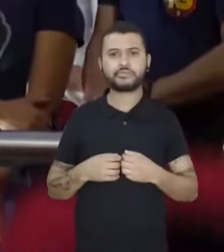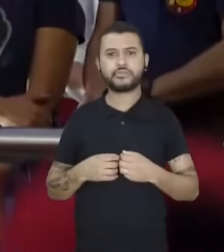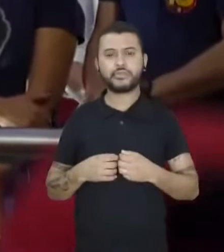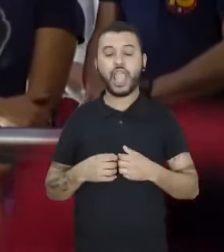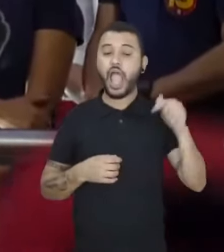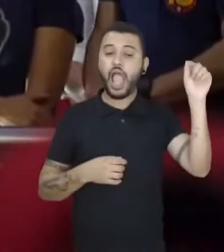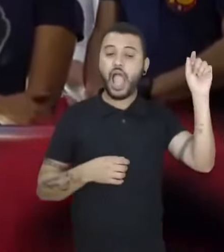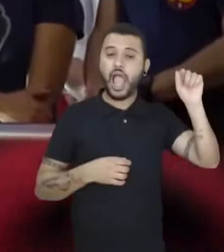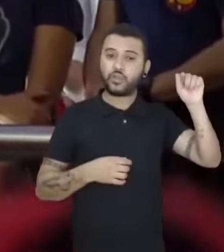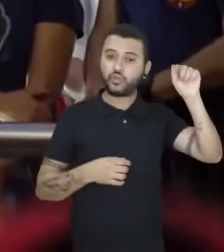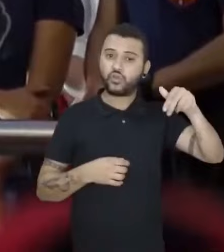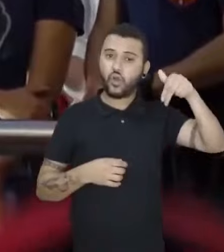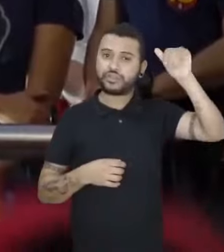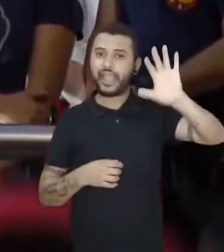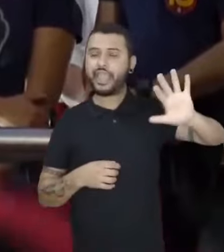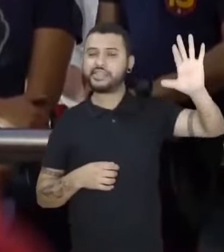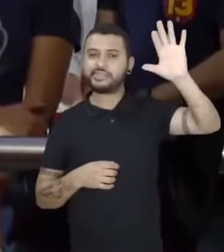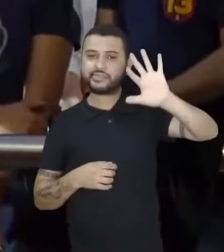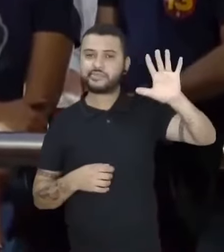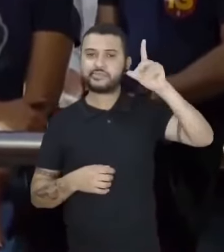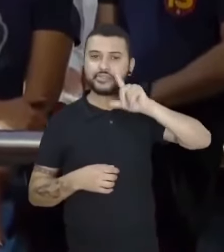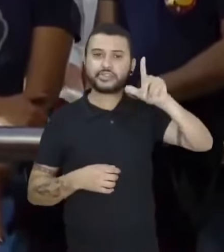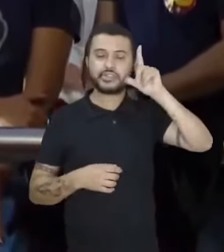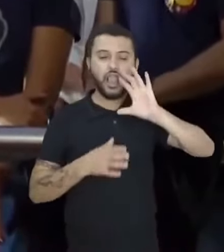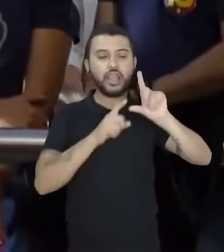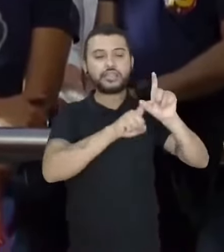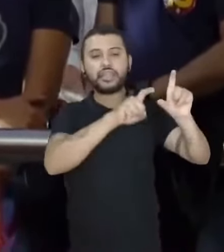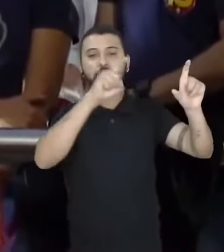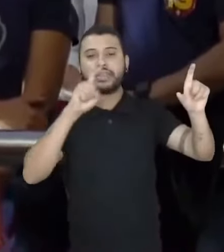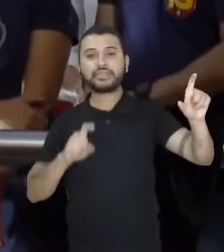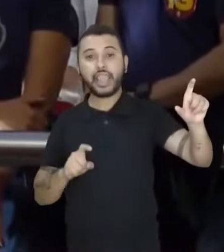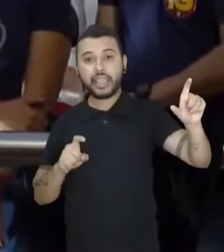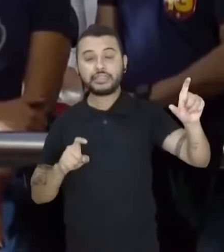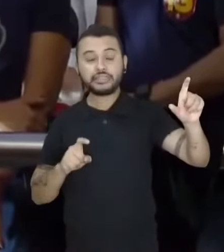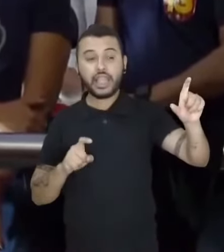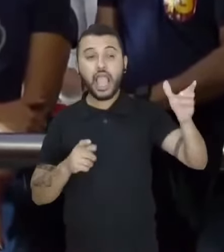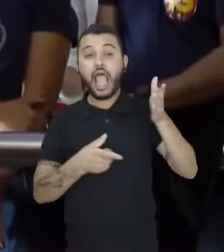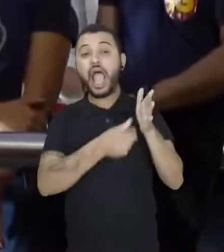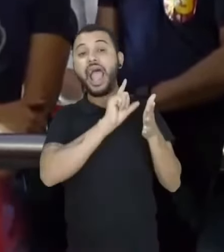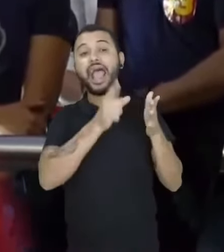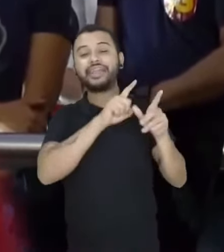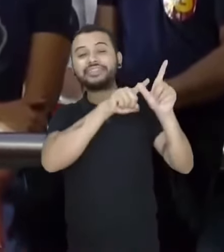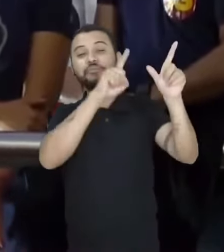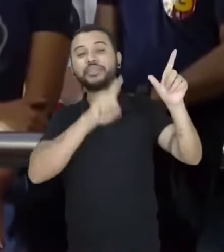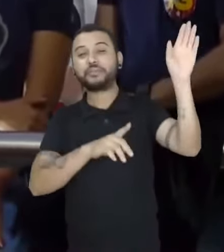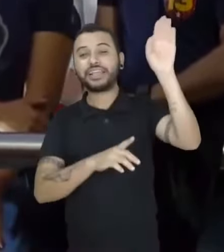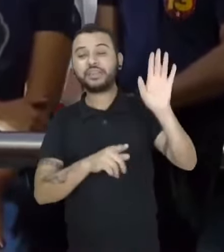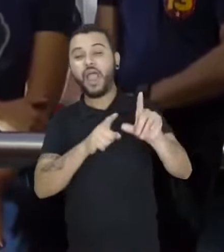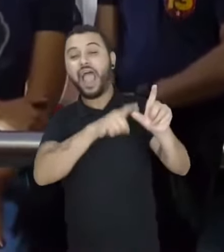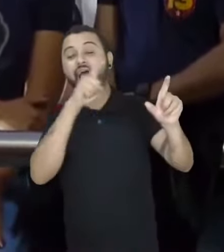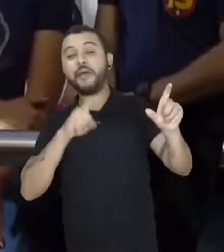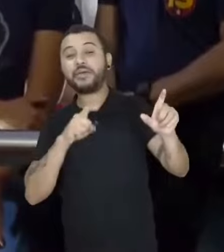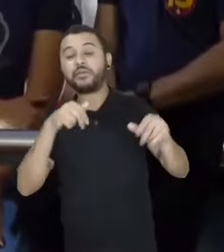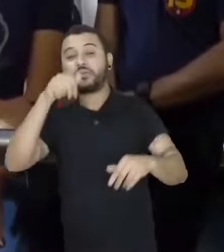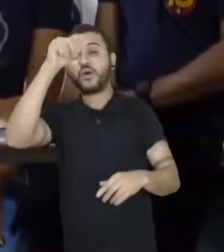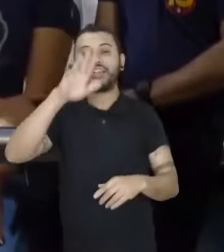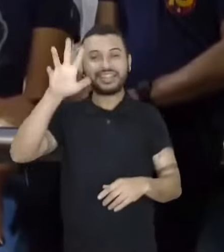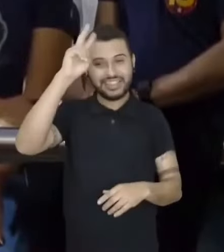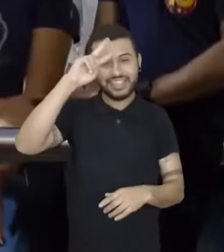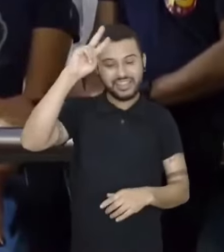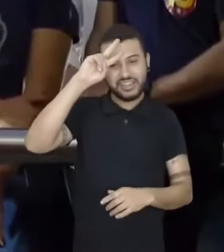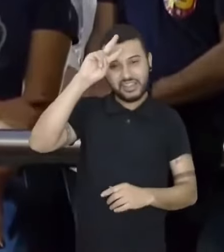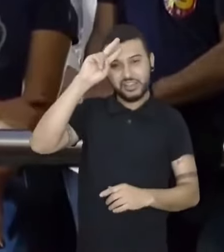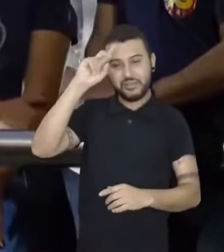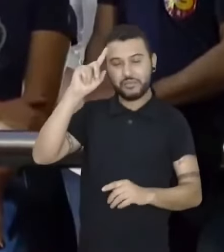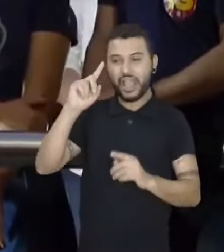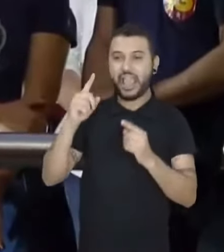no Nordeste que nós tentamos fazer a independência, antes da independência acontecer. Quem é que não lembra da Revolução